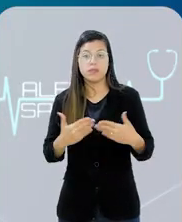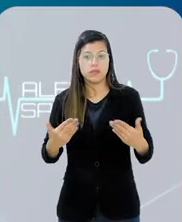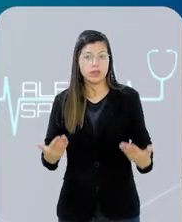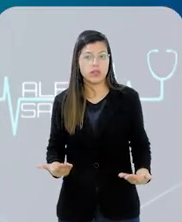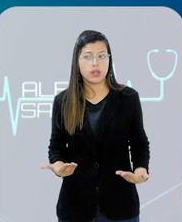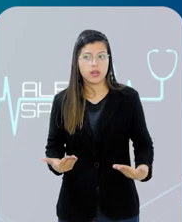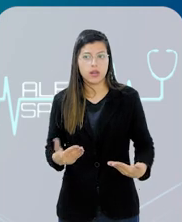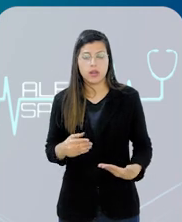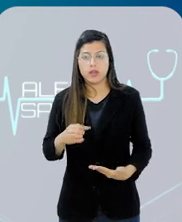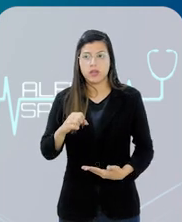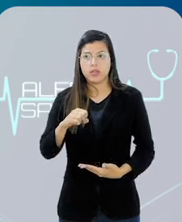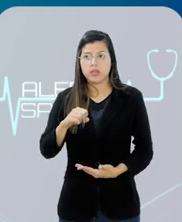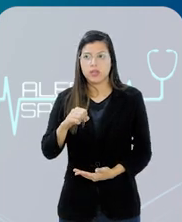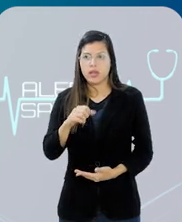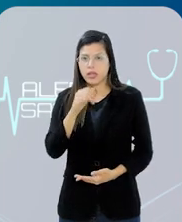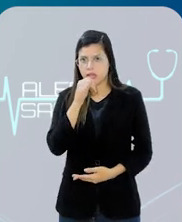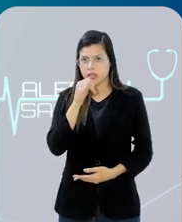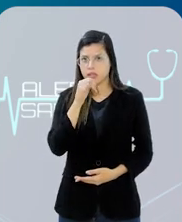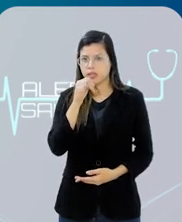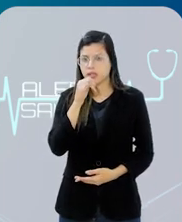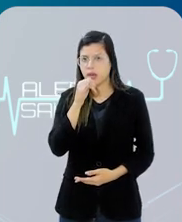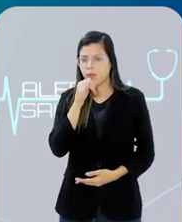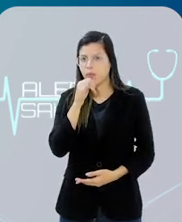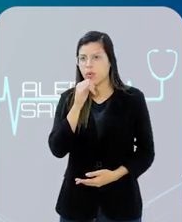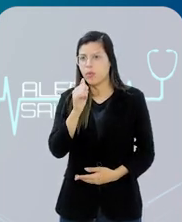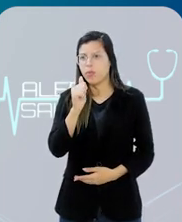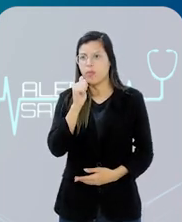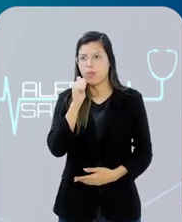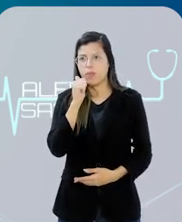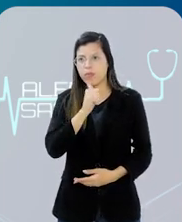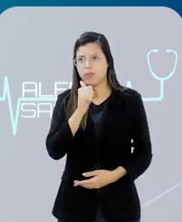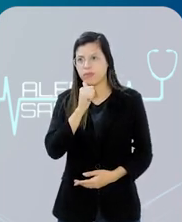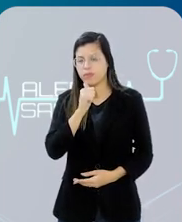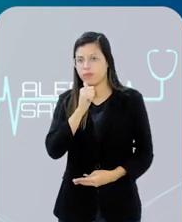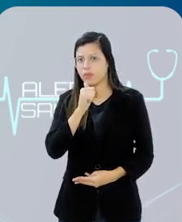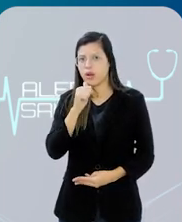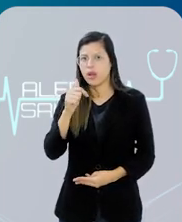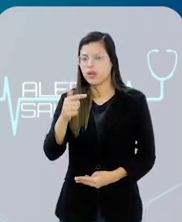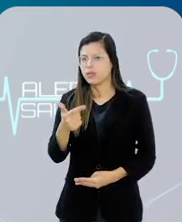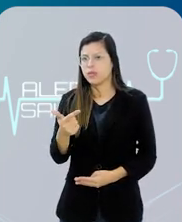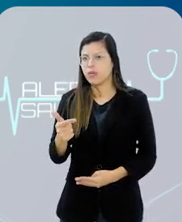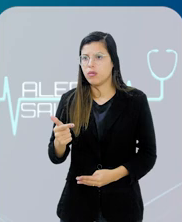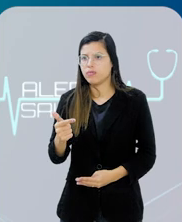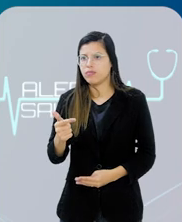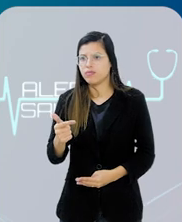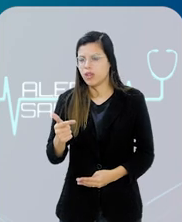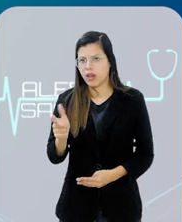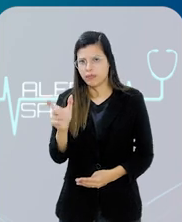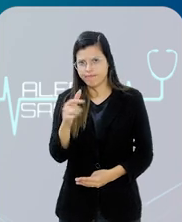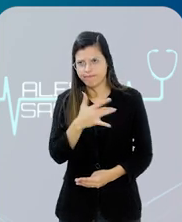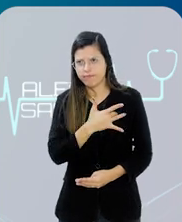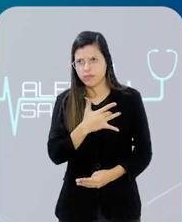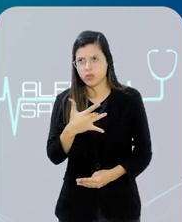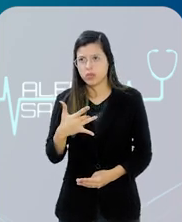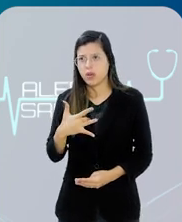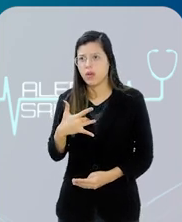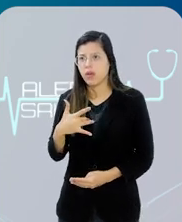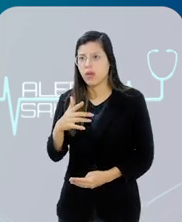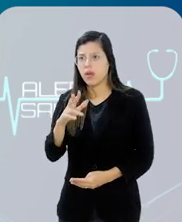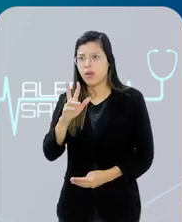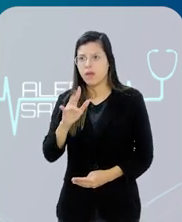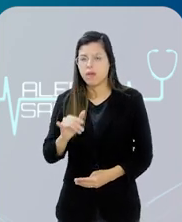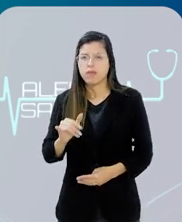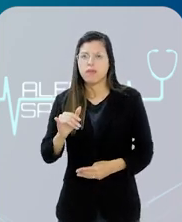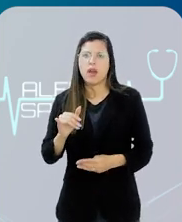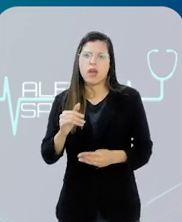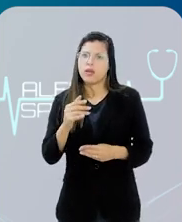Então, se ela não tem, vamos pegar a paciente que não tem direito à saúde suplementar. Então, ela vai seguir o fluxo da